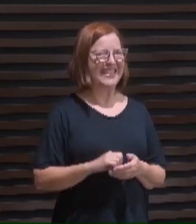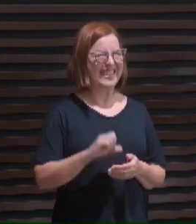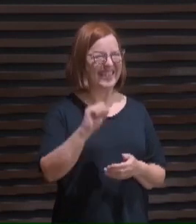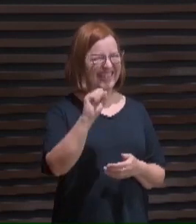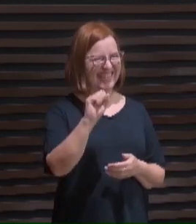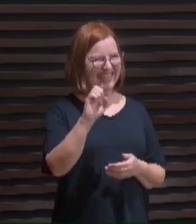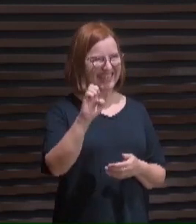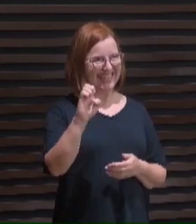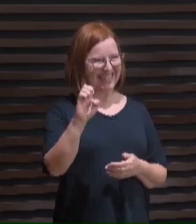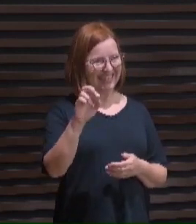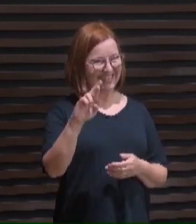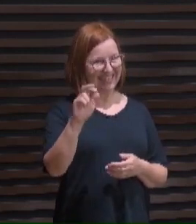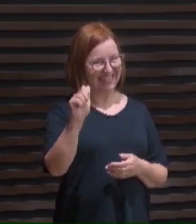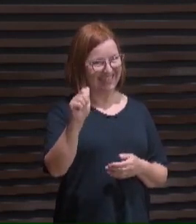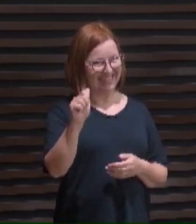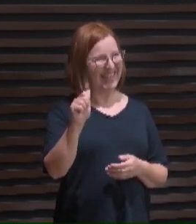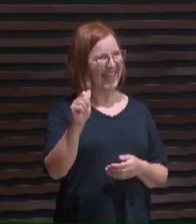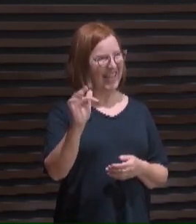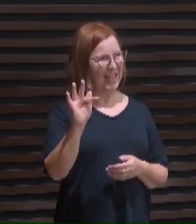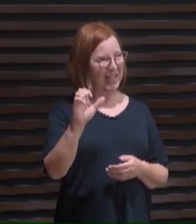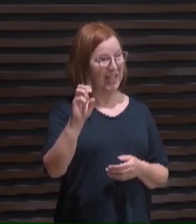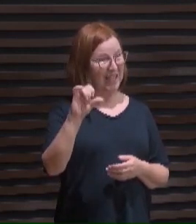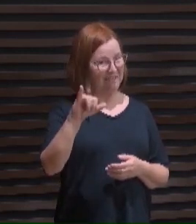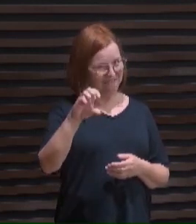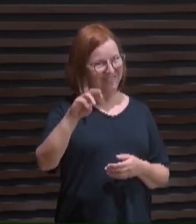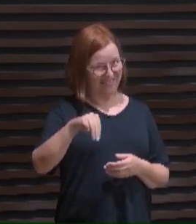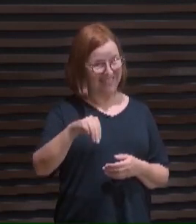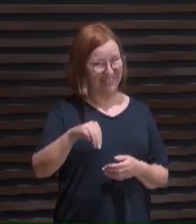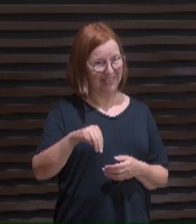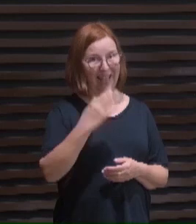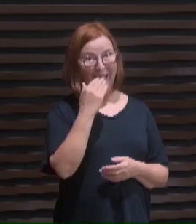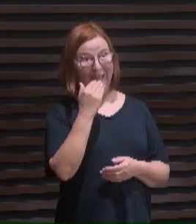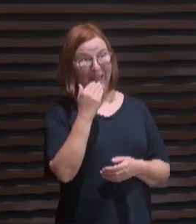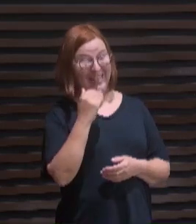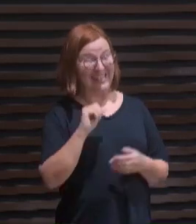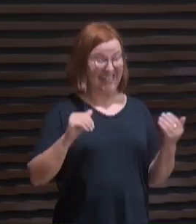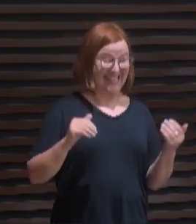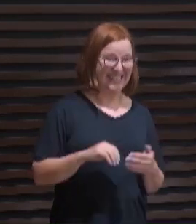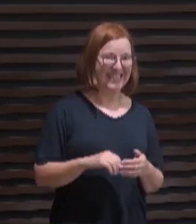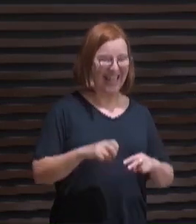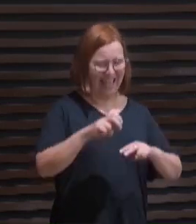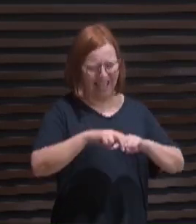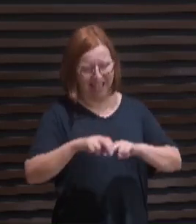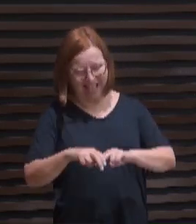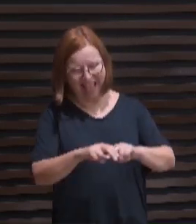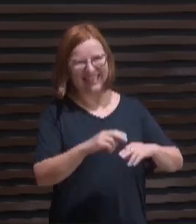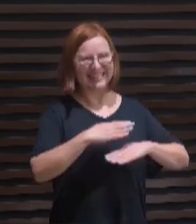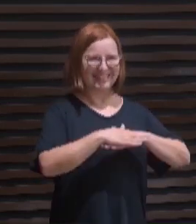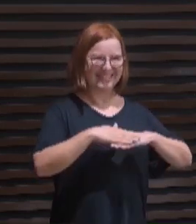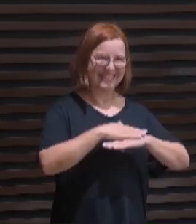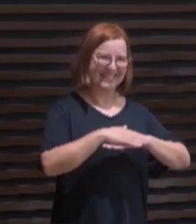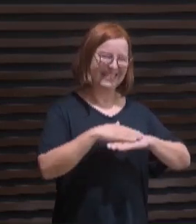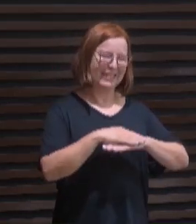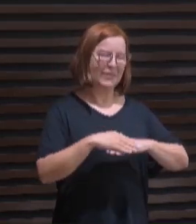Foi bom porque eu comi à vontade e não paguei. E ali nós sentamos e conversando e